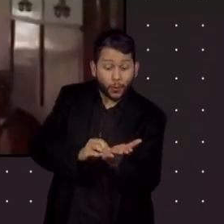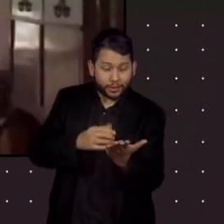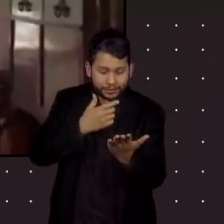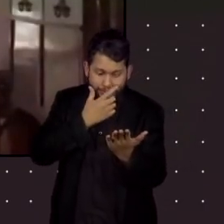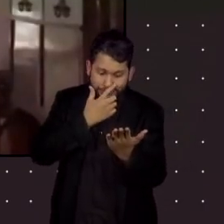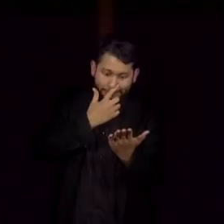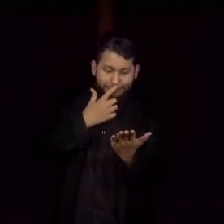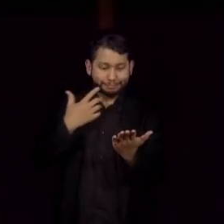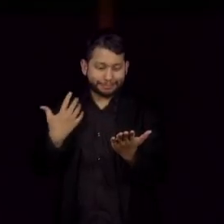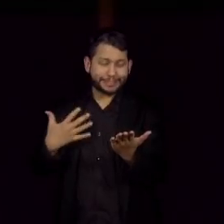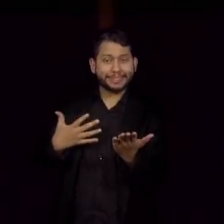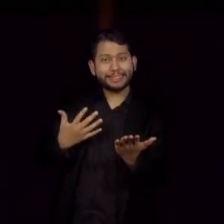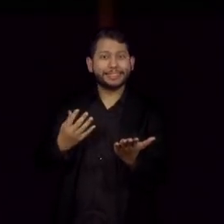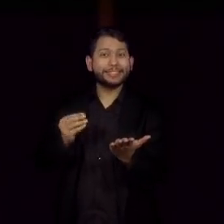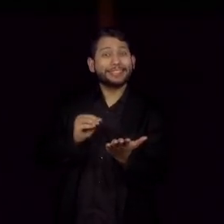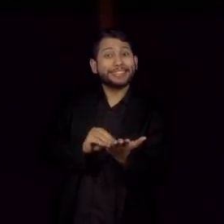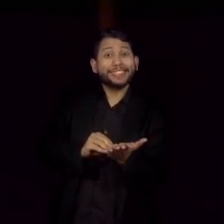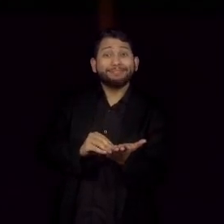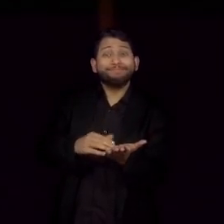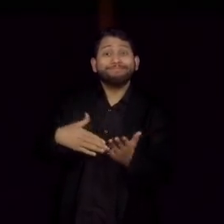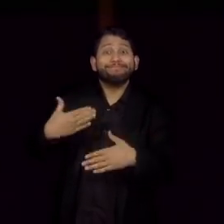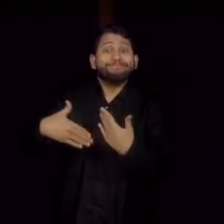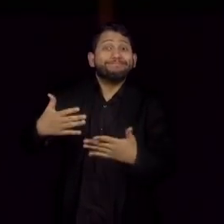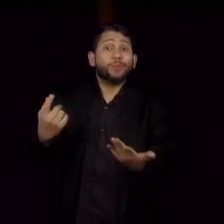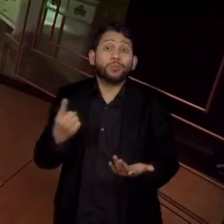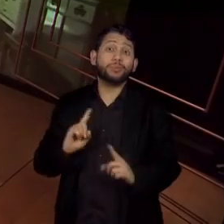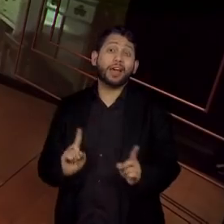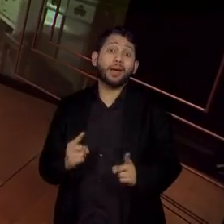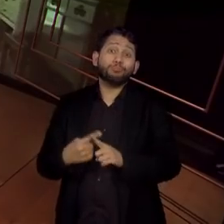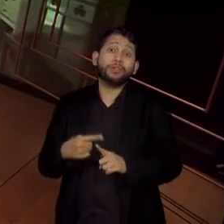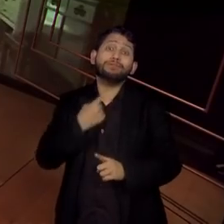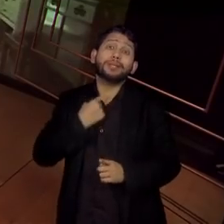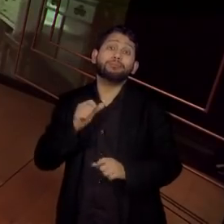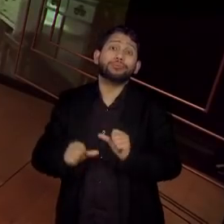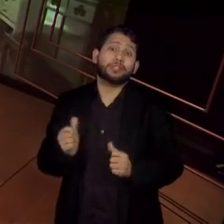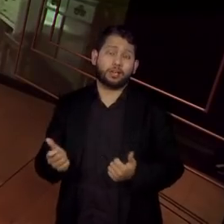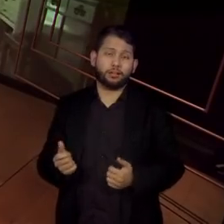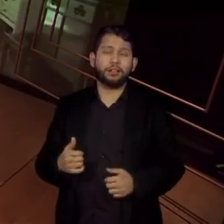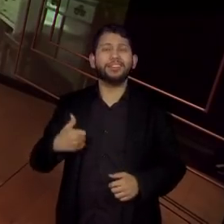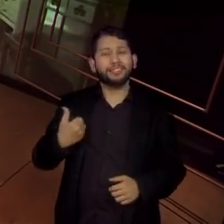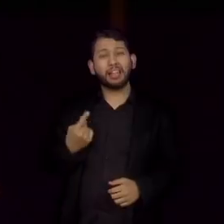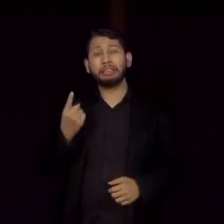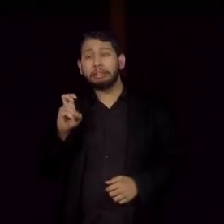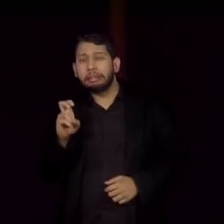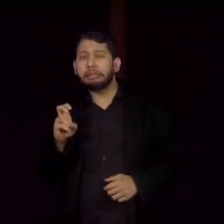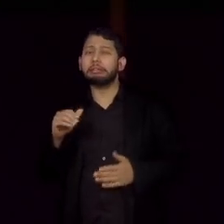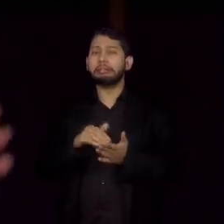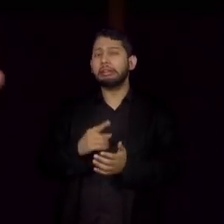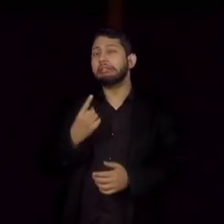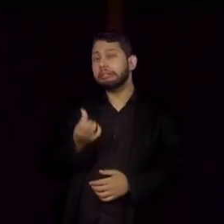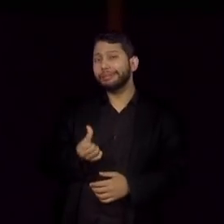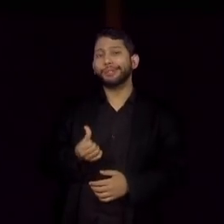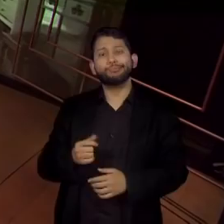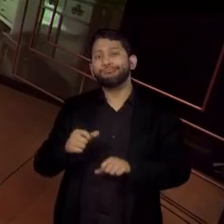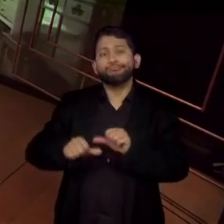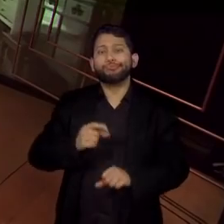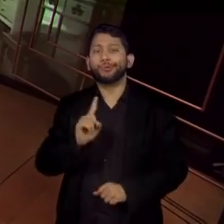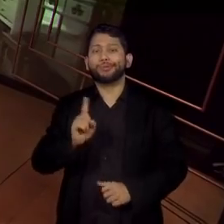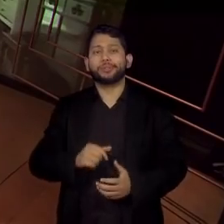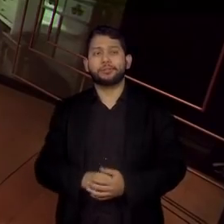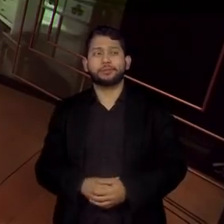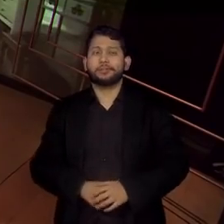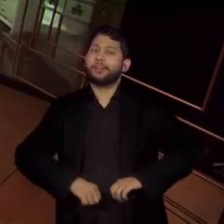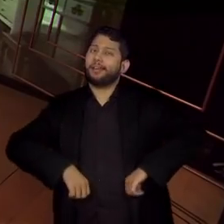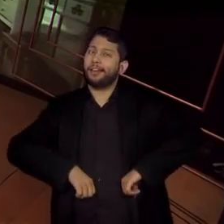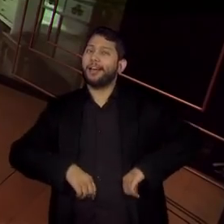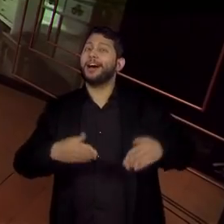sem prosseguir minha carreira e tal, até uns 15, 16 anos. Vamos falar de uma mancada